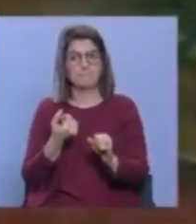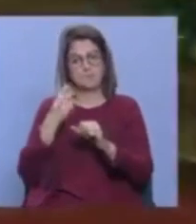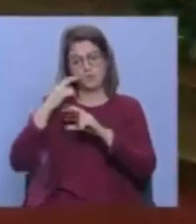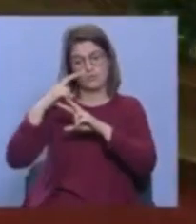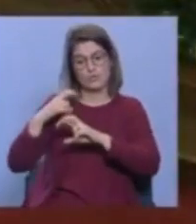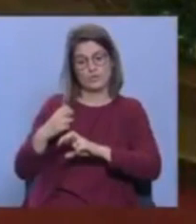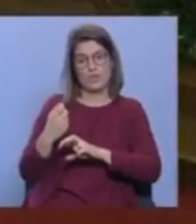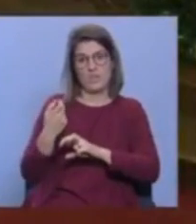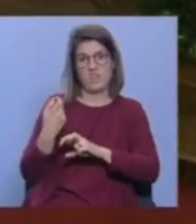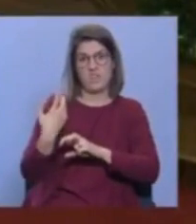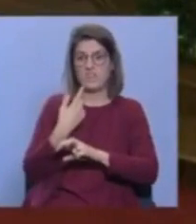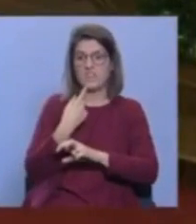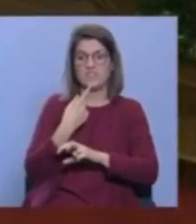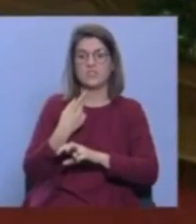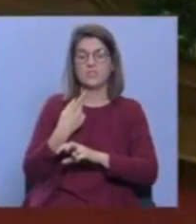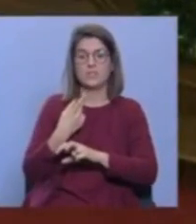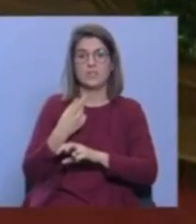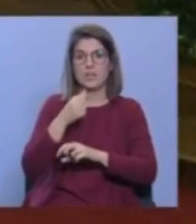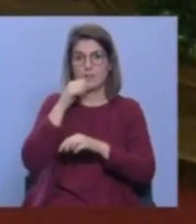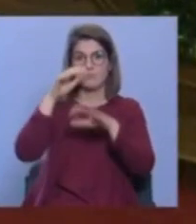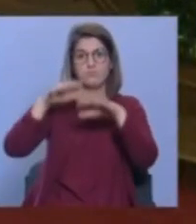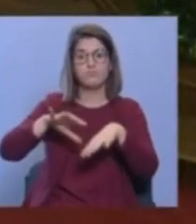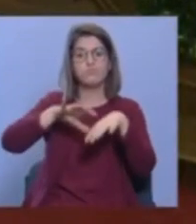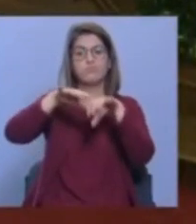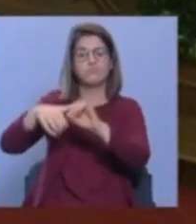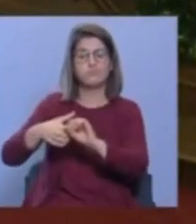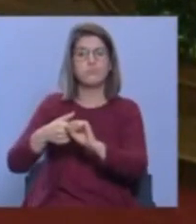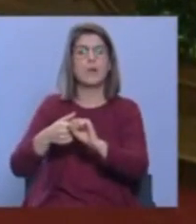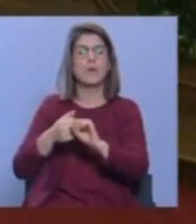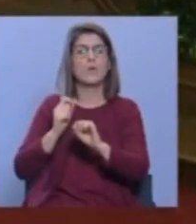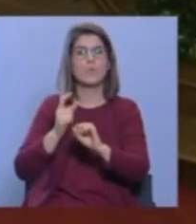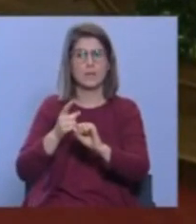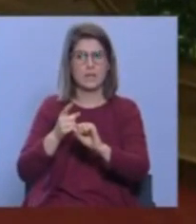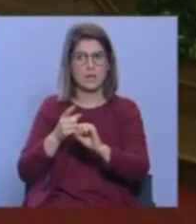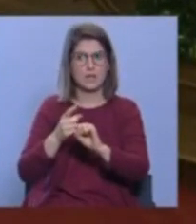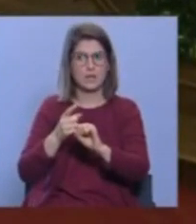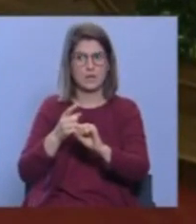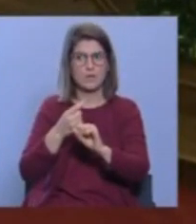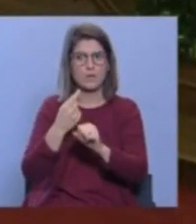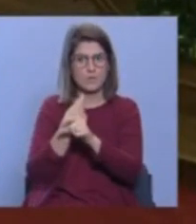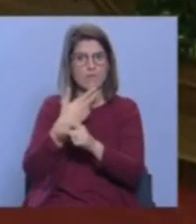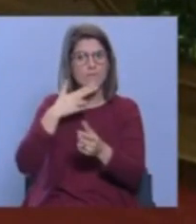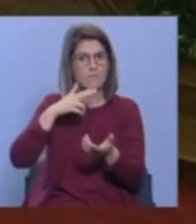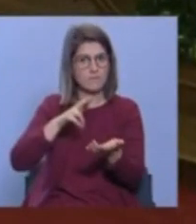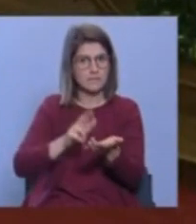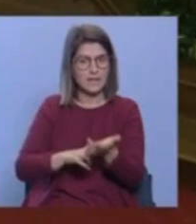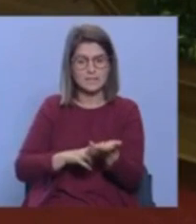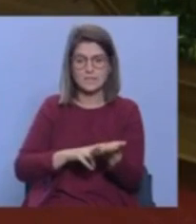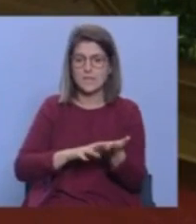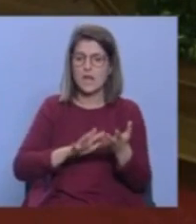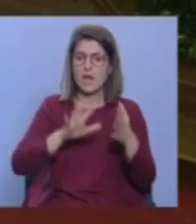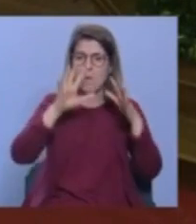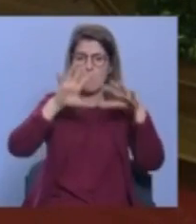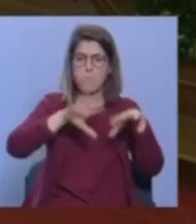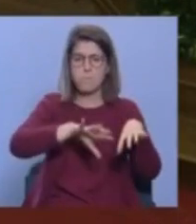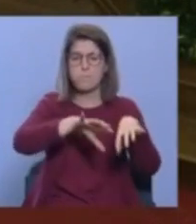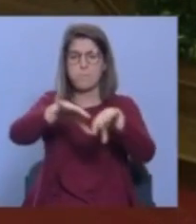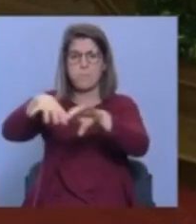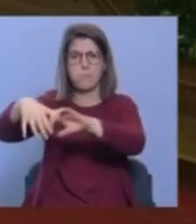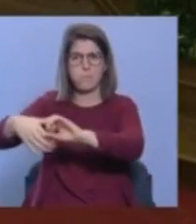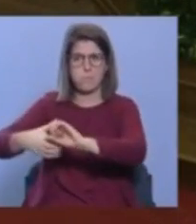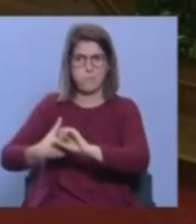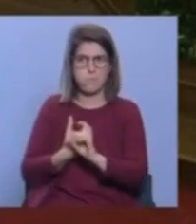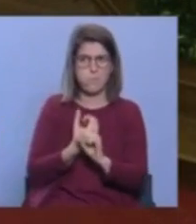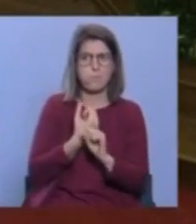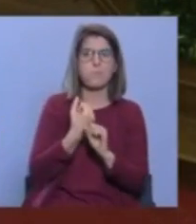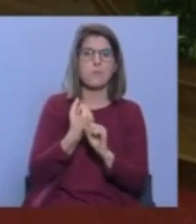os mais recentes estudos, diz-nos que, de facto, o dilúvio foi algo que aconteceu, uma catástrofe que aconteceu, a arqueologia